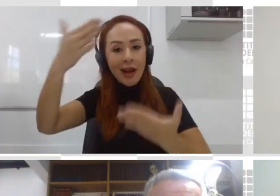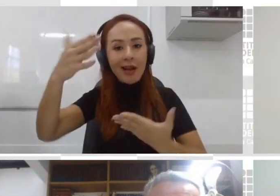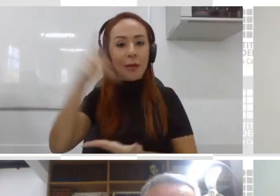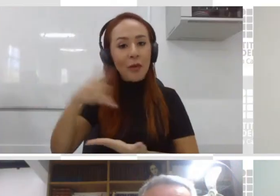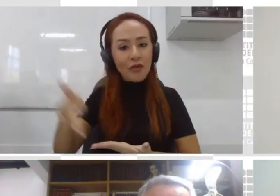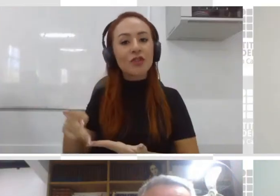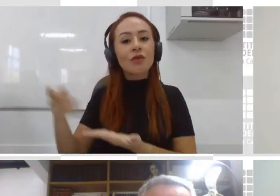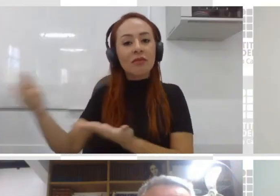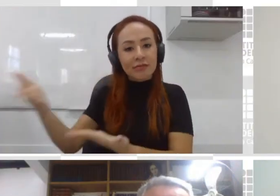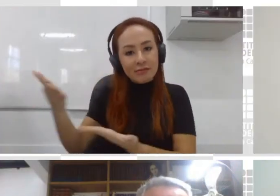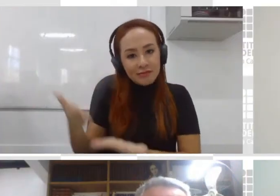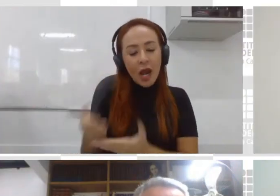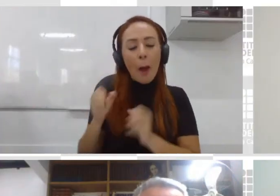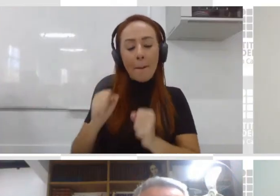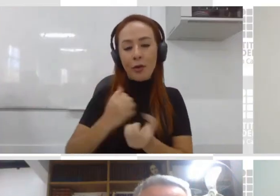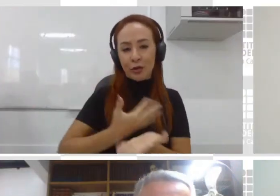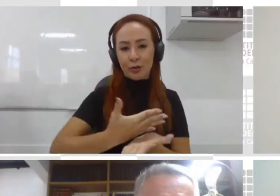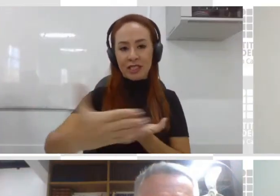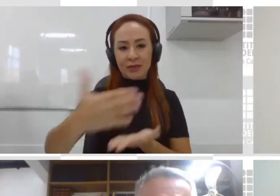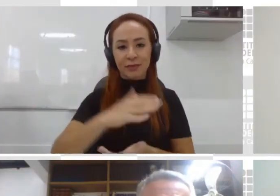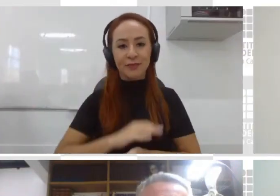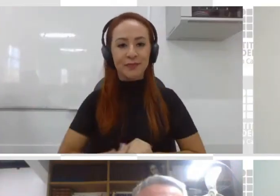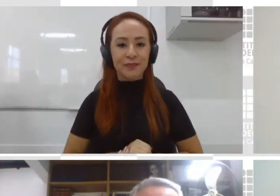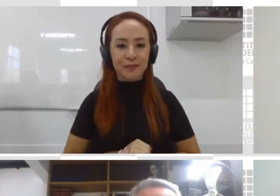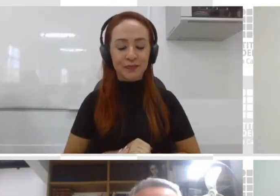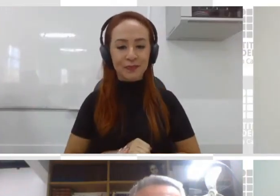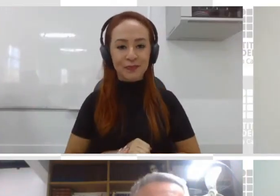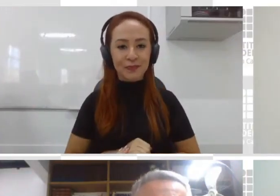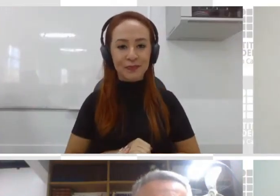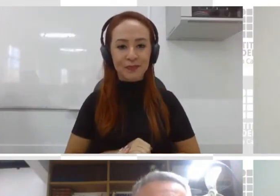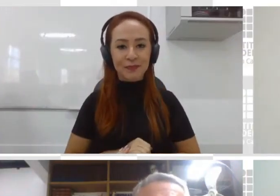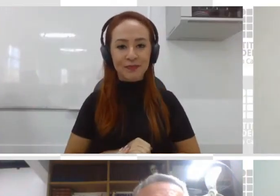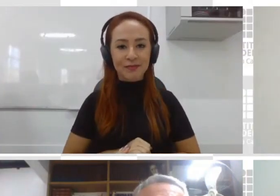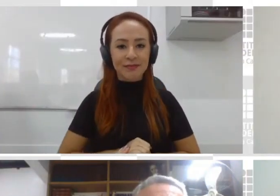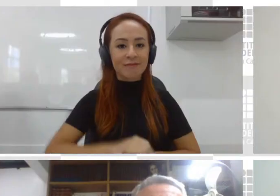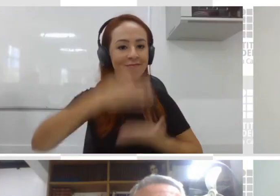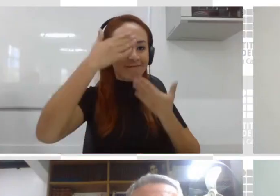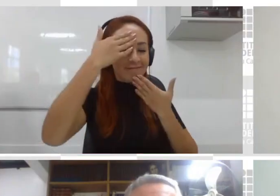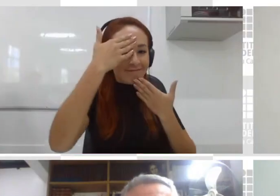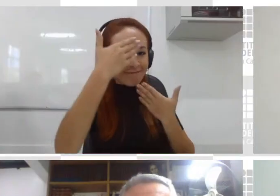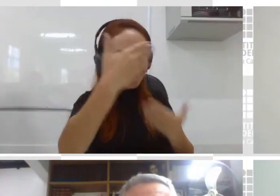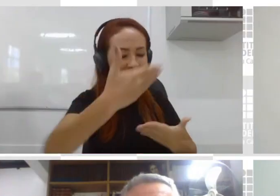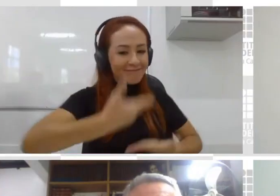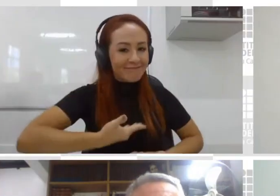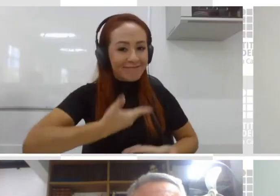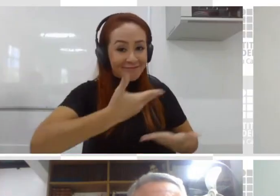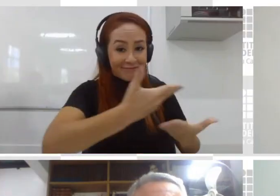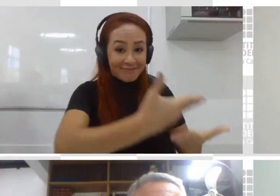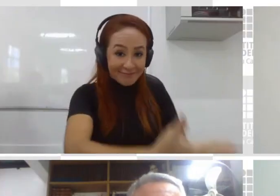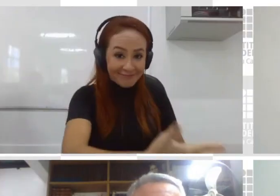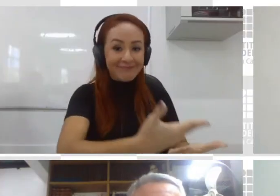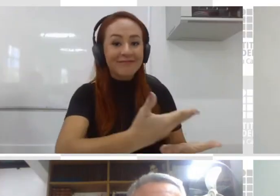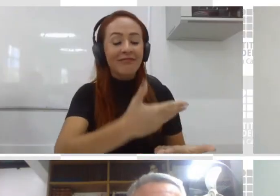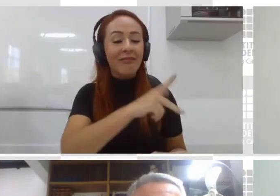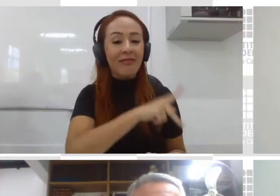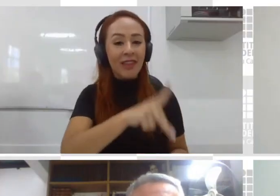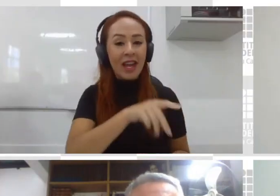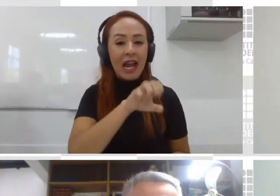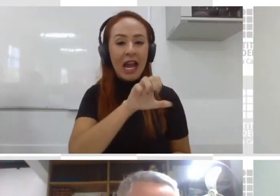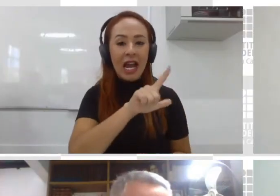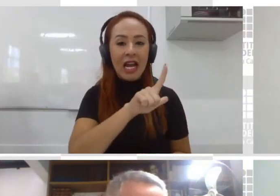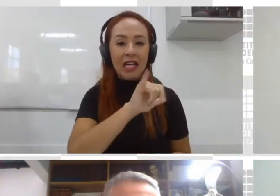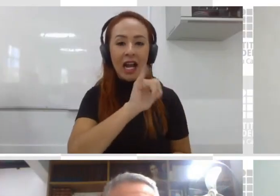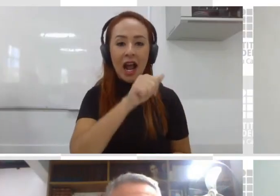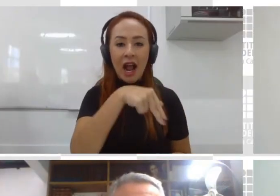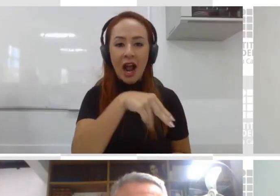Muito obrigado, fico muito feliz de estar com você, Eliane, muito obrigado pelo convite, Daniela também. Eu vou